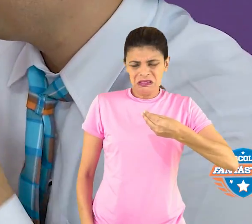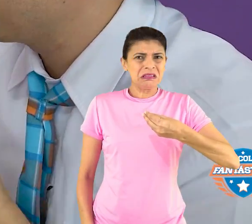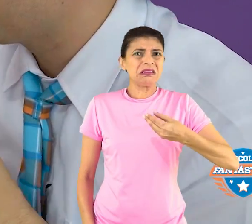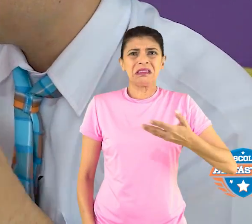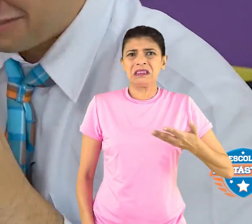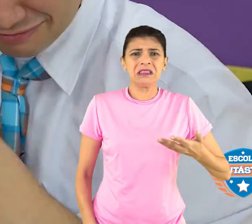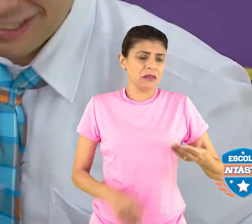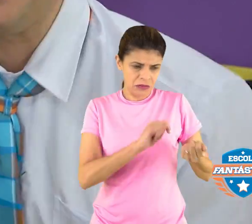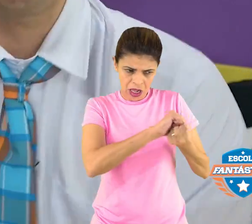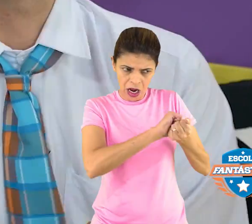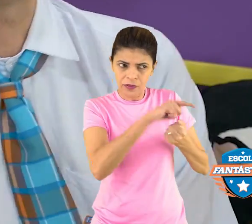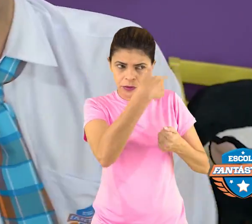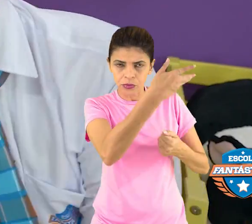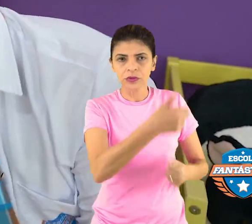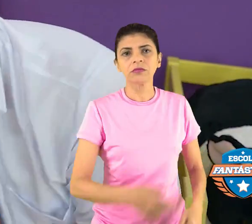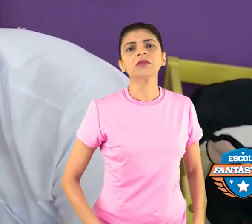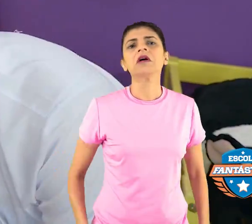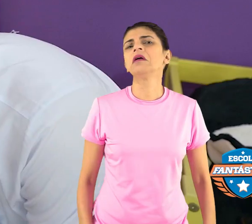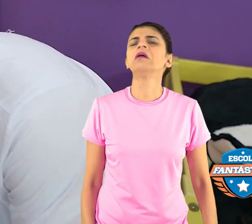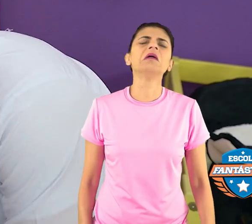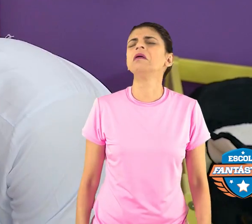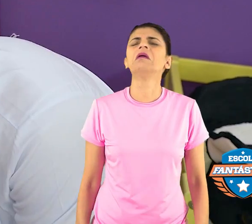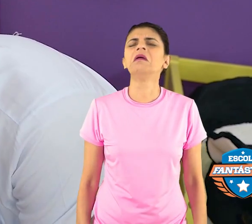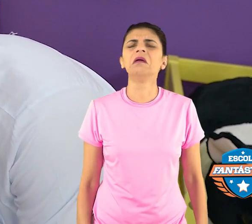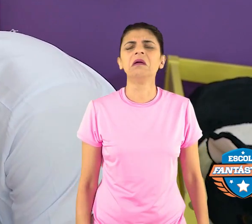Tem que lavar depois.